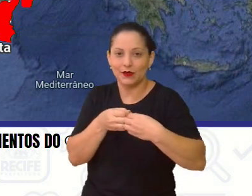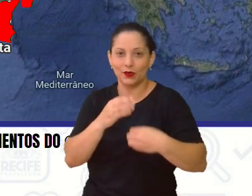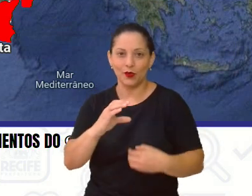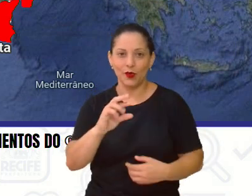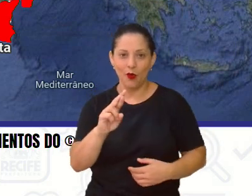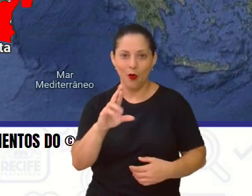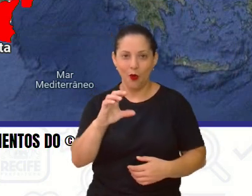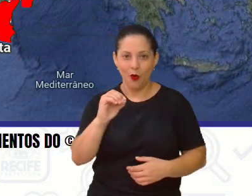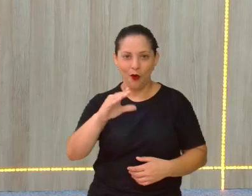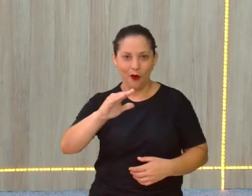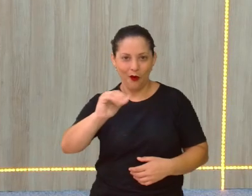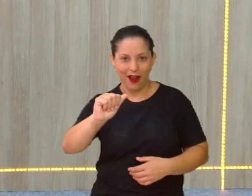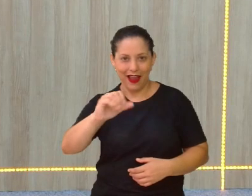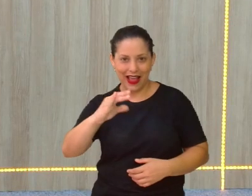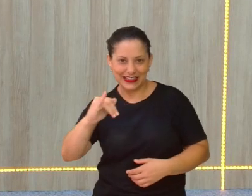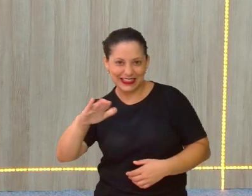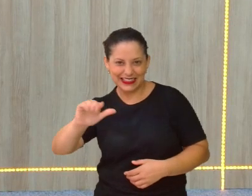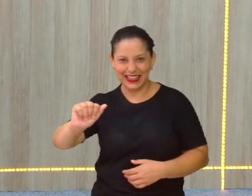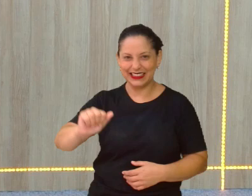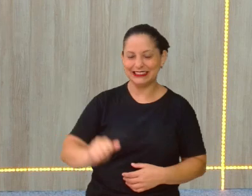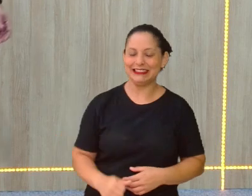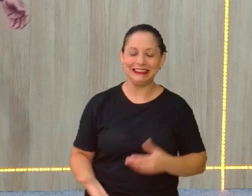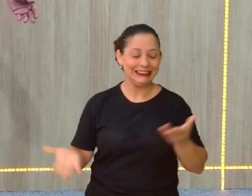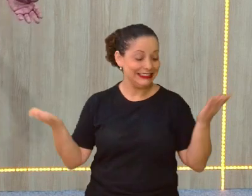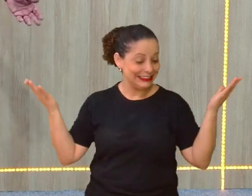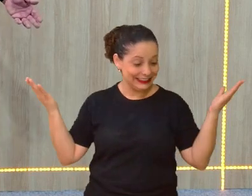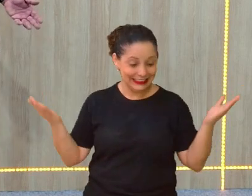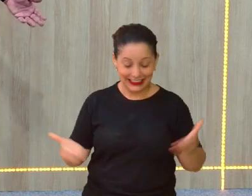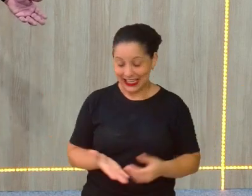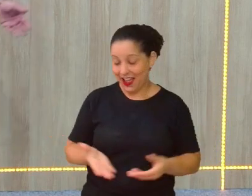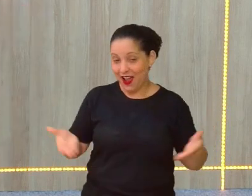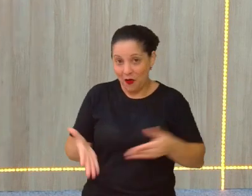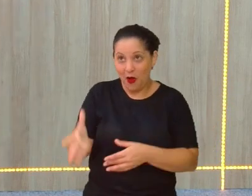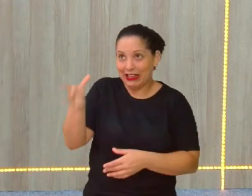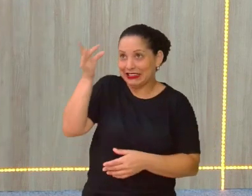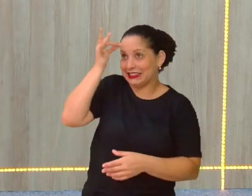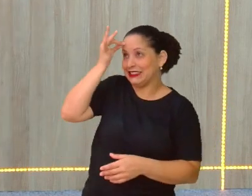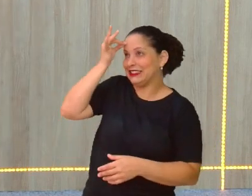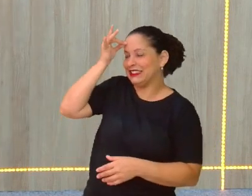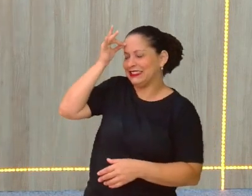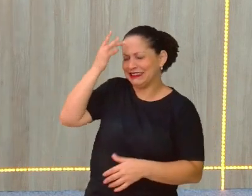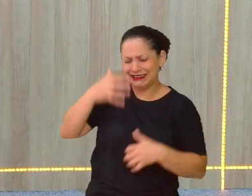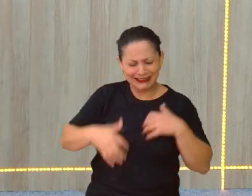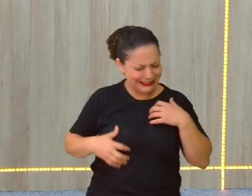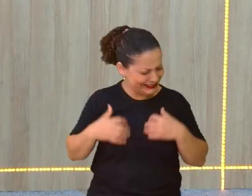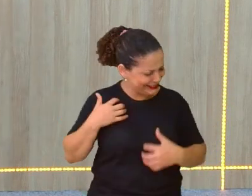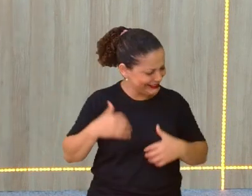da Croácia, gostem de lembrar. Chega a dar uma agonia.